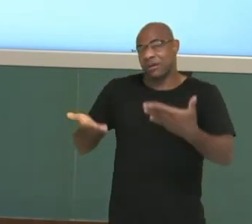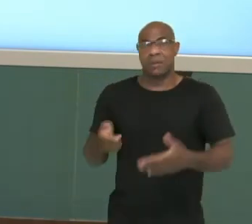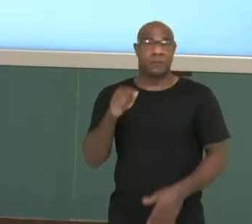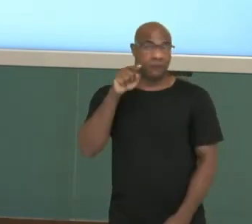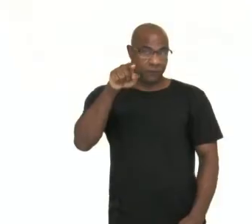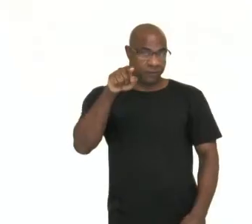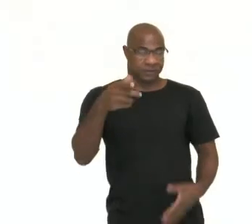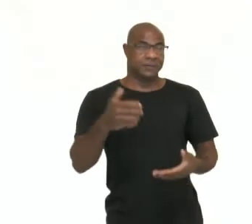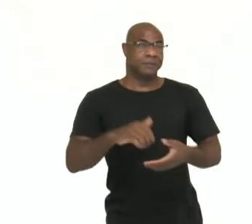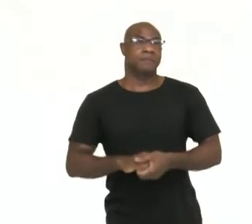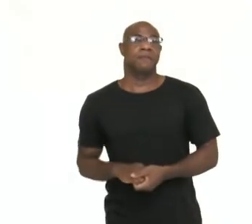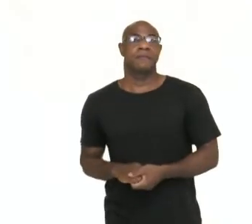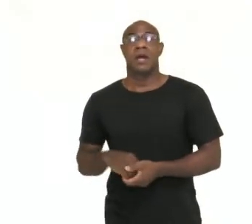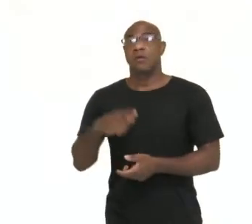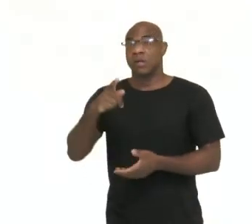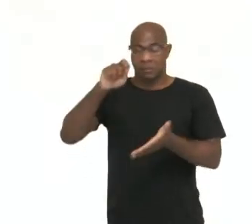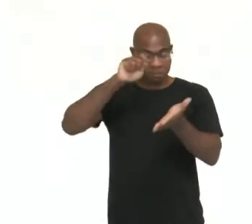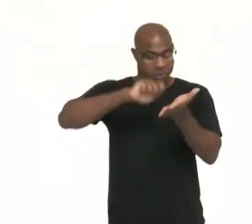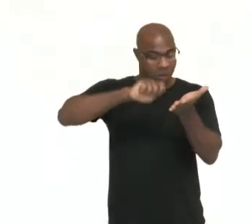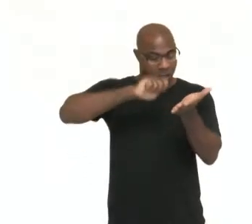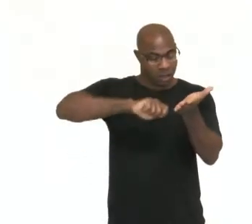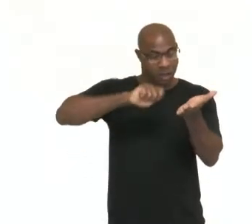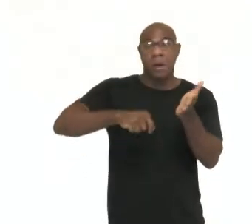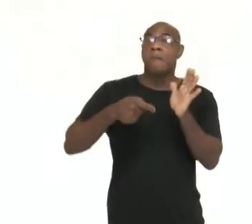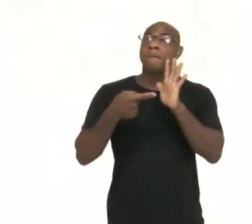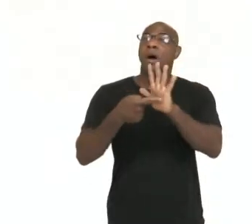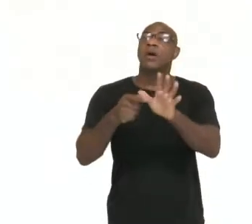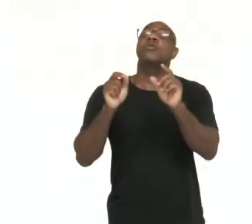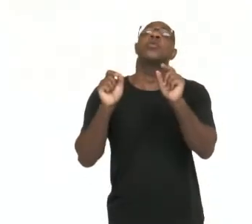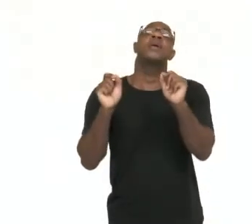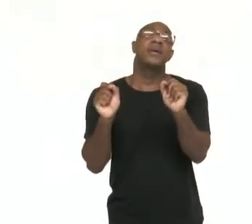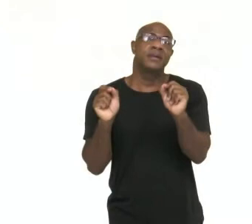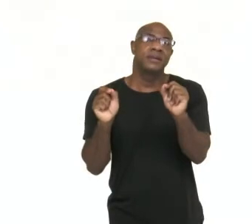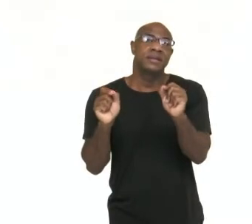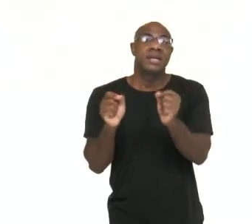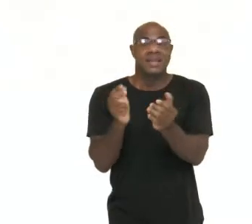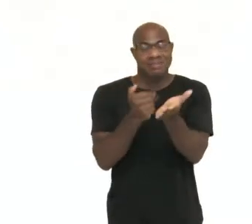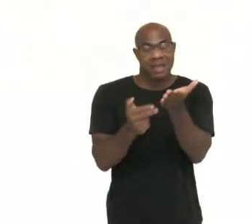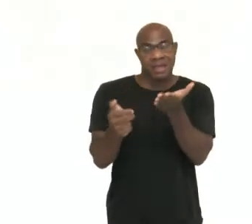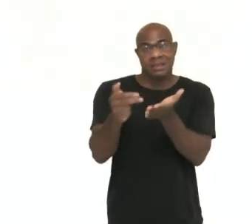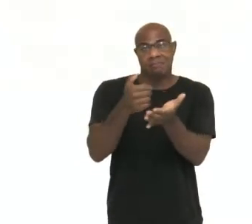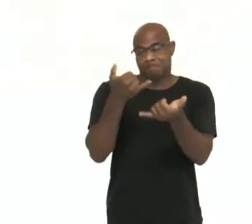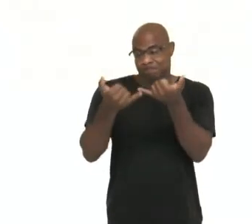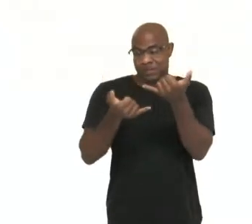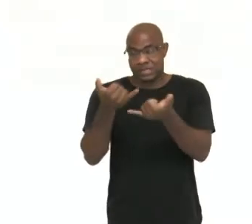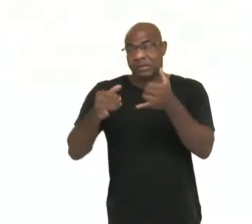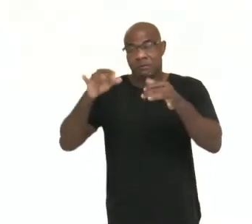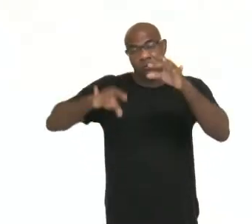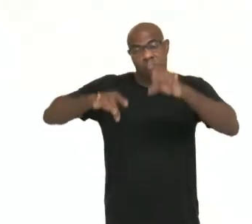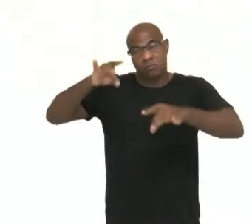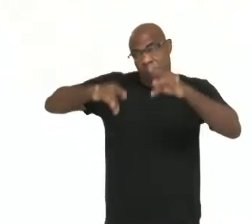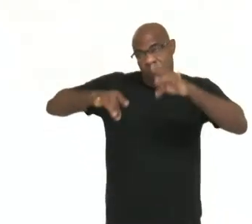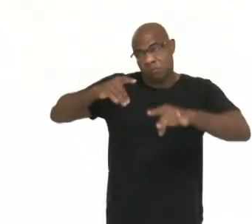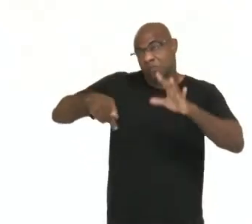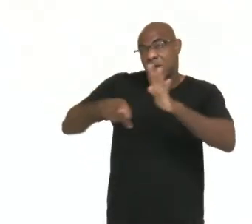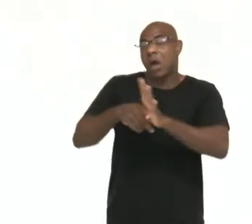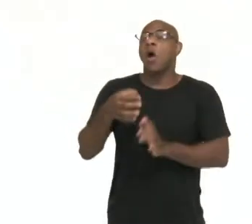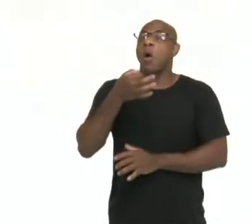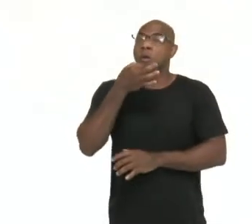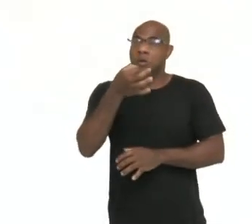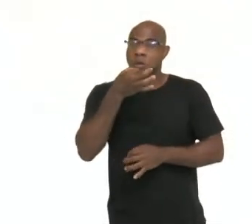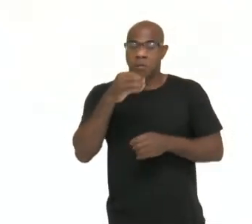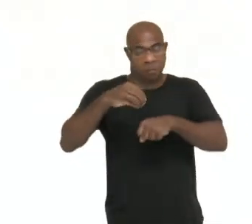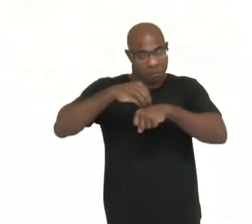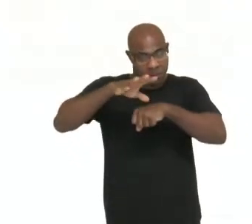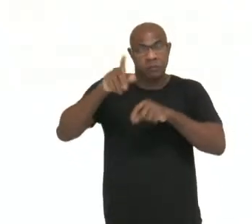vocês. Em seu caderno, ilustre, desenhe um jogo teatral. Como sugestão, você